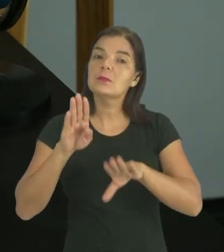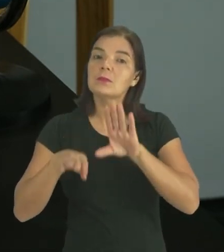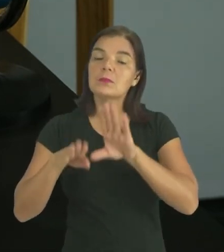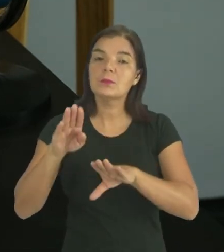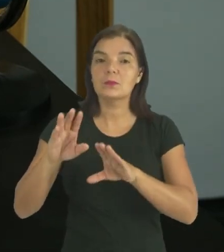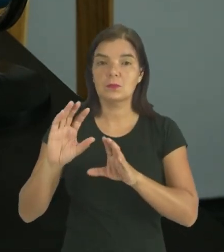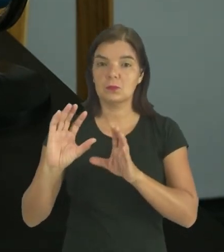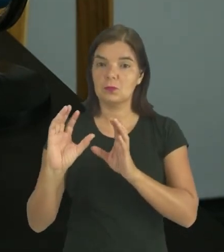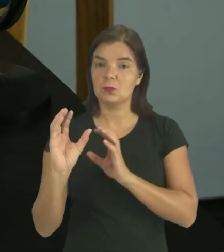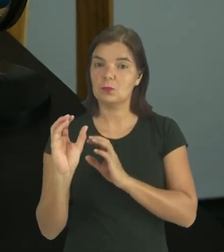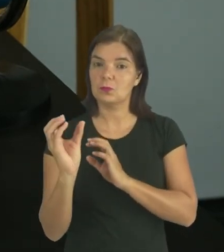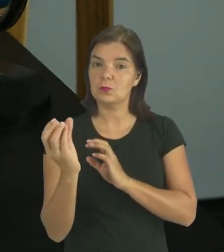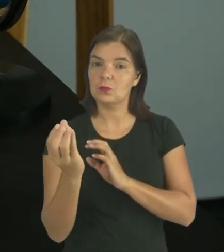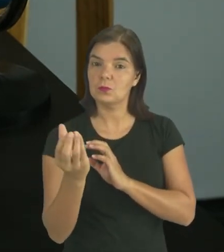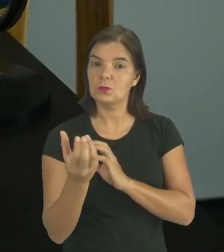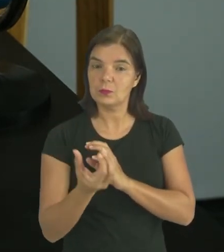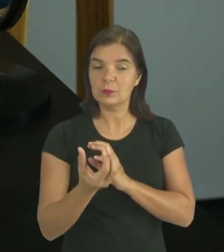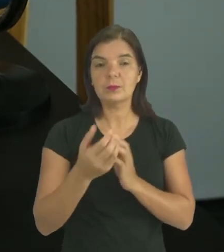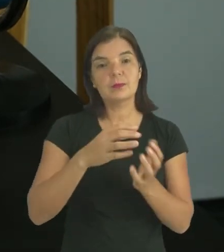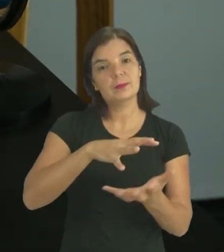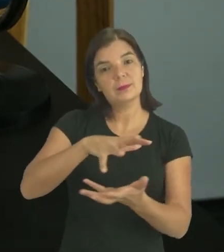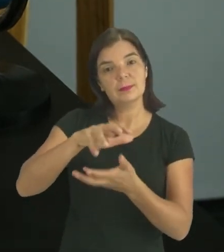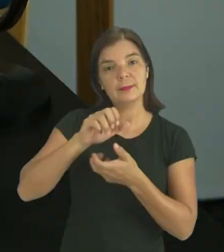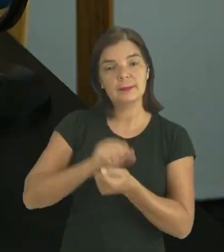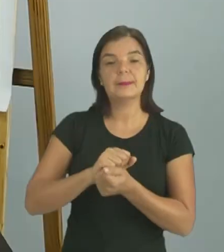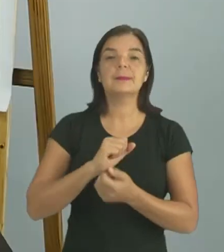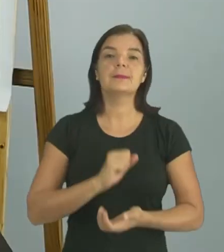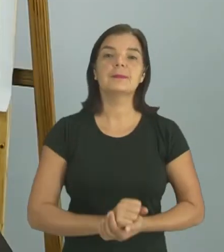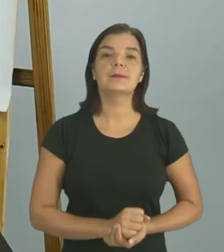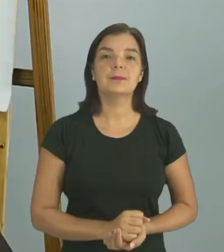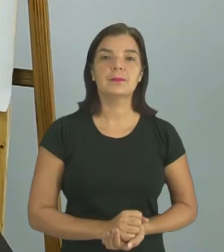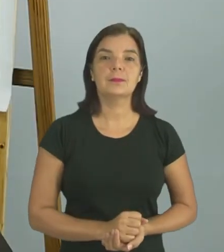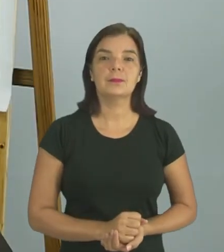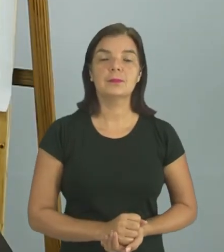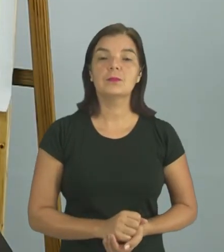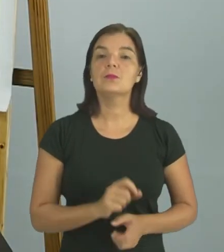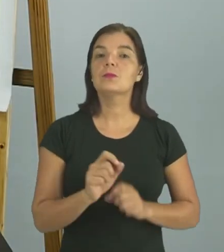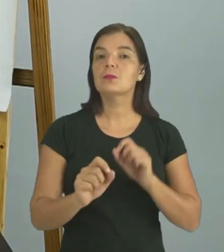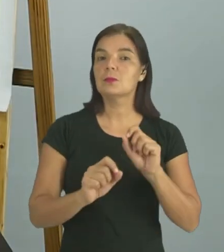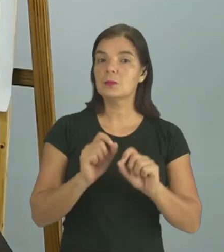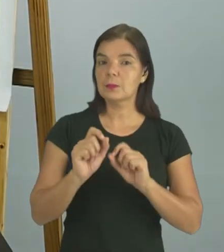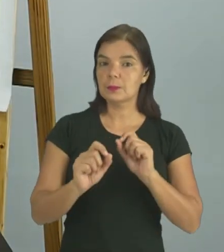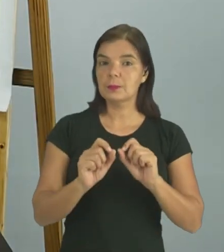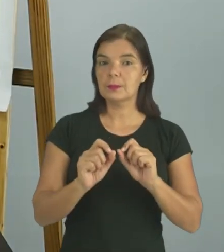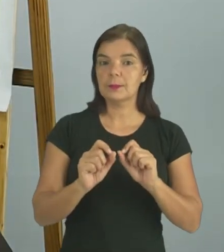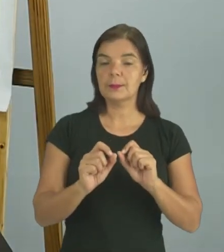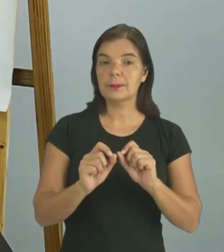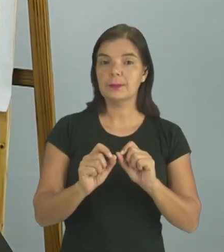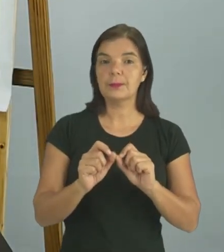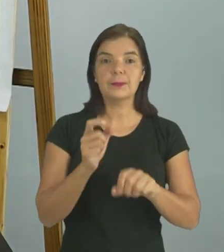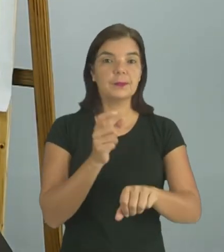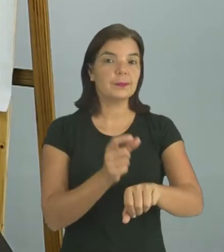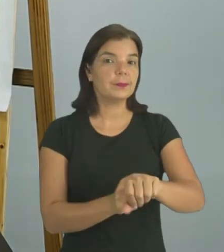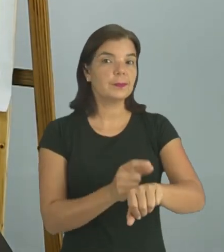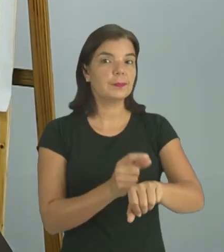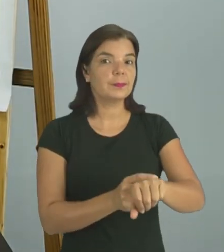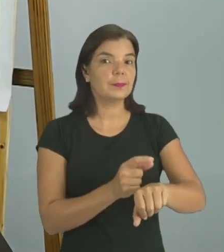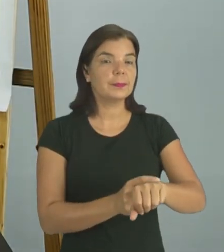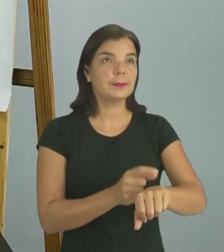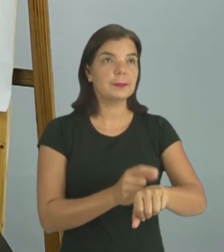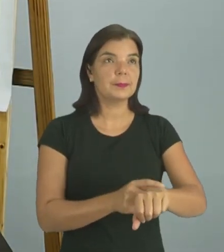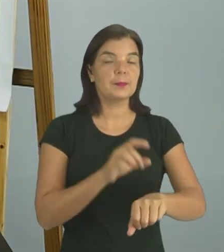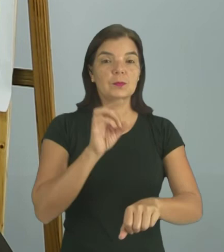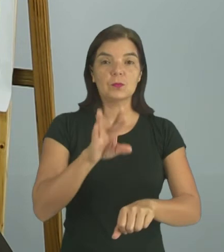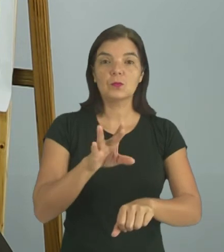a rotação da Terra. A questão é que esse relógio, ele